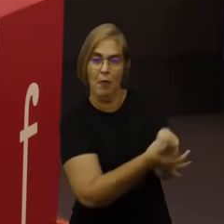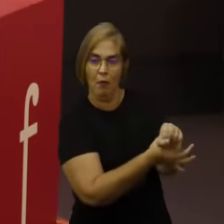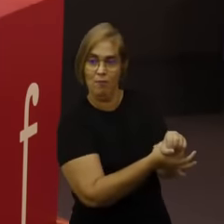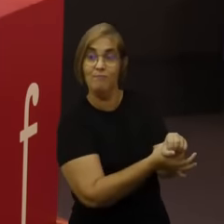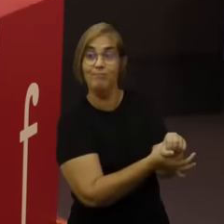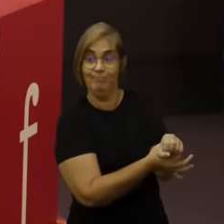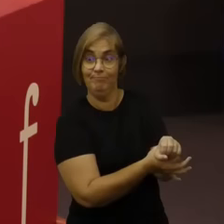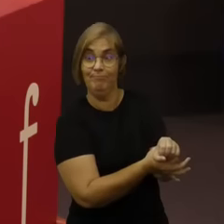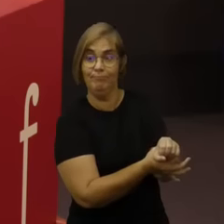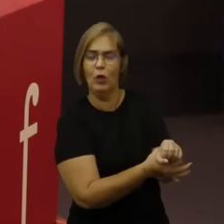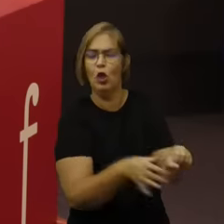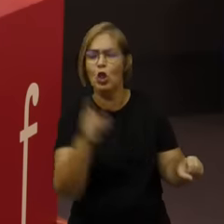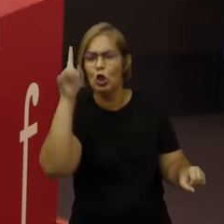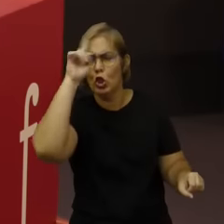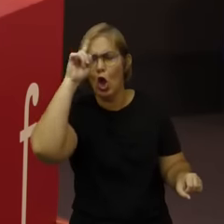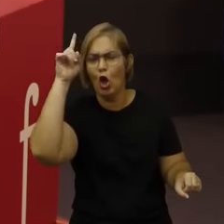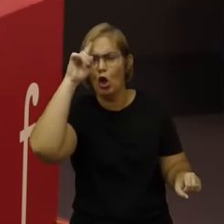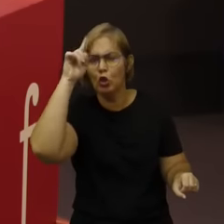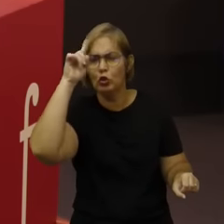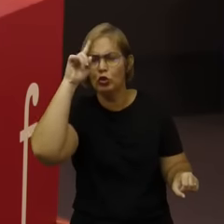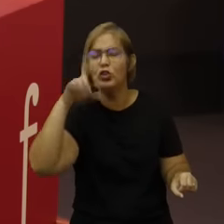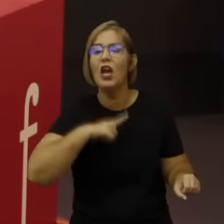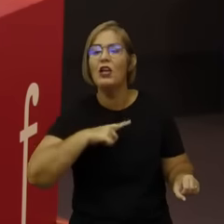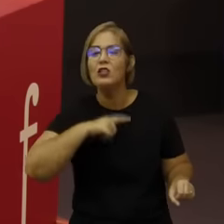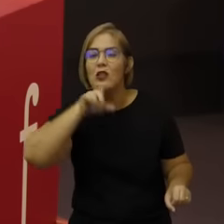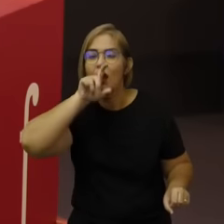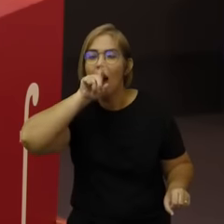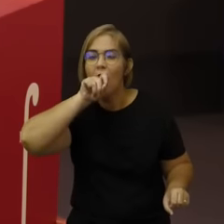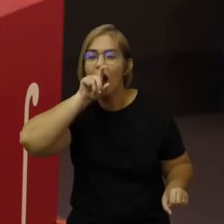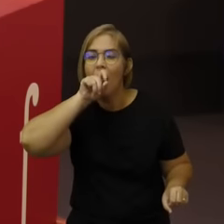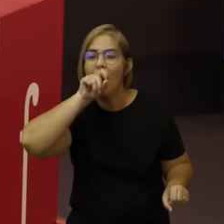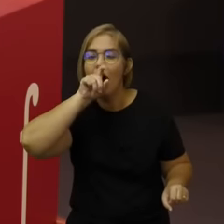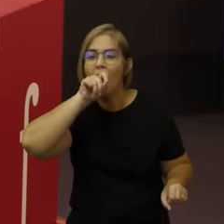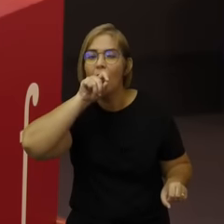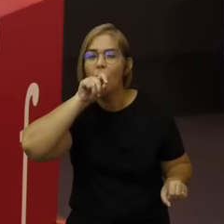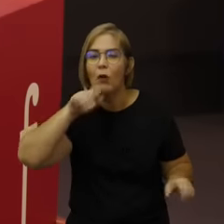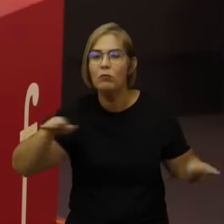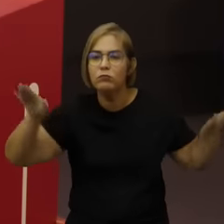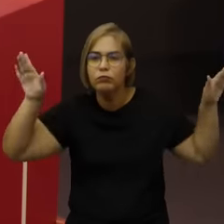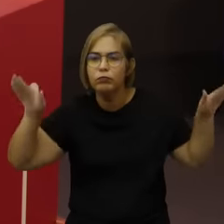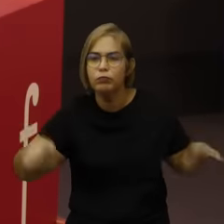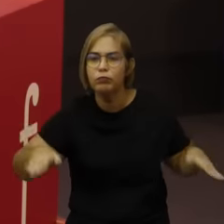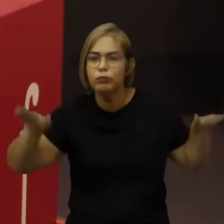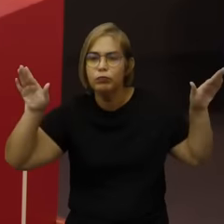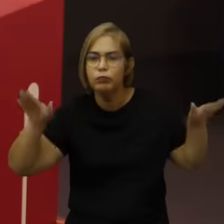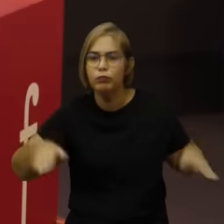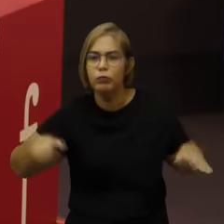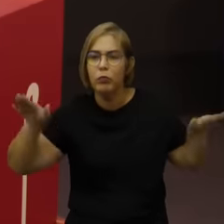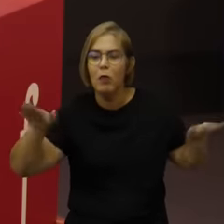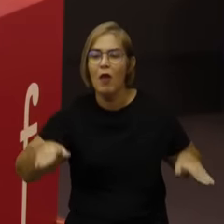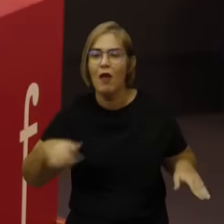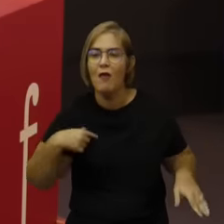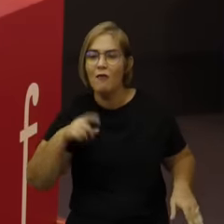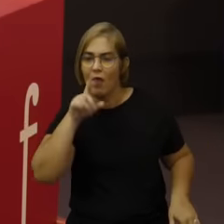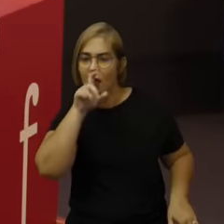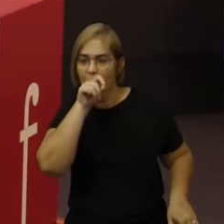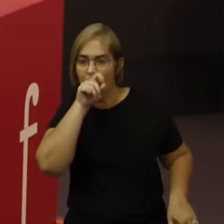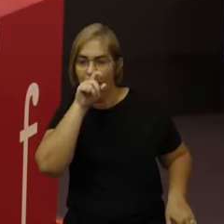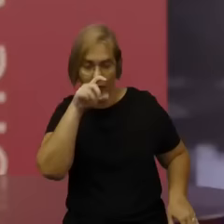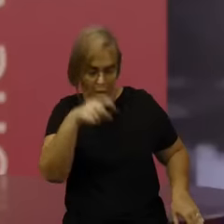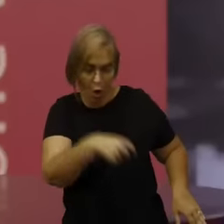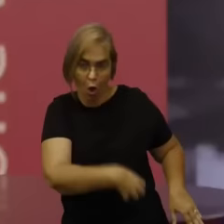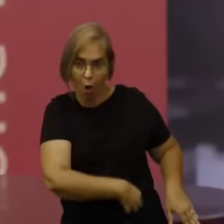eh, uma águia vinha e devorava o seu fígado. Uma das interpretações, justamente o fígado é o símbolo da vida, não